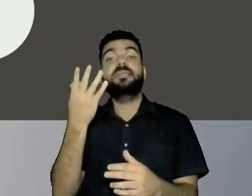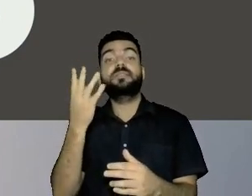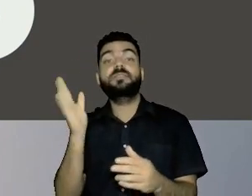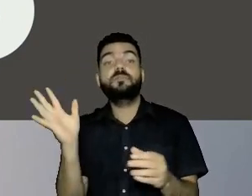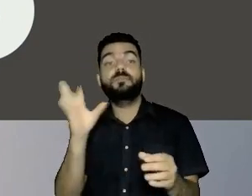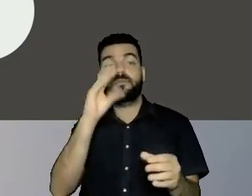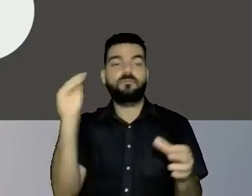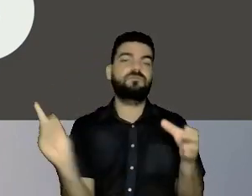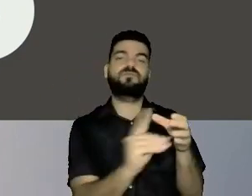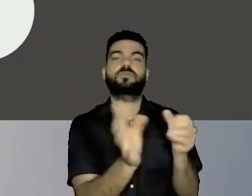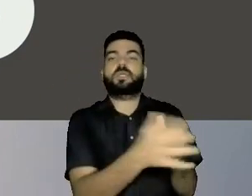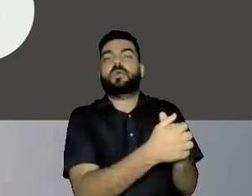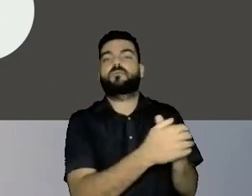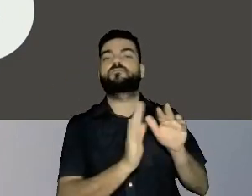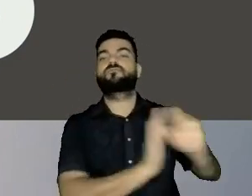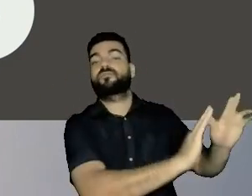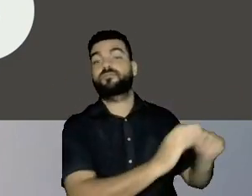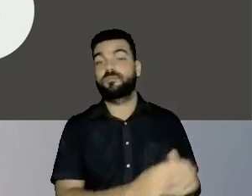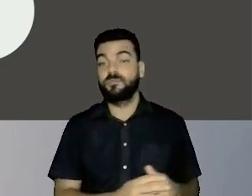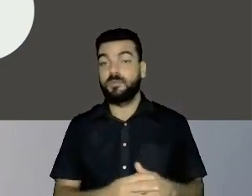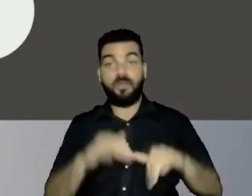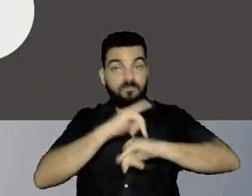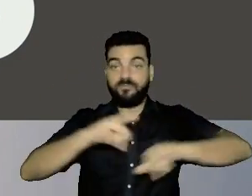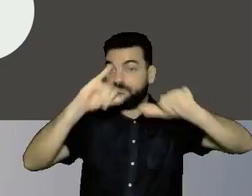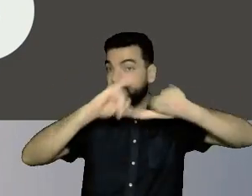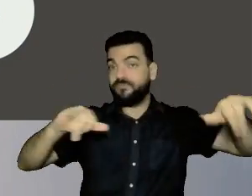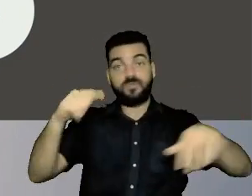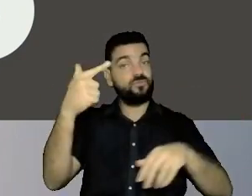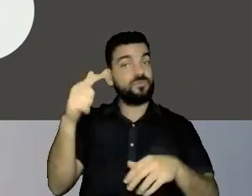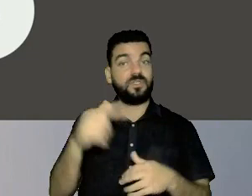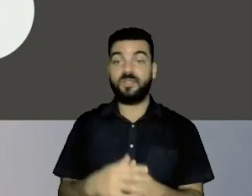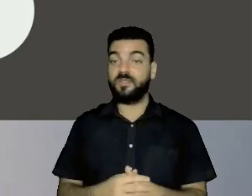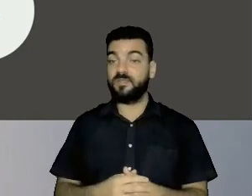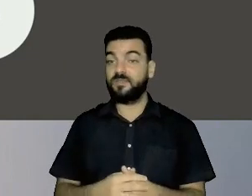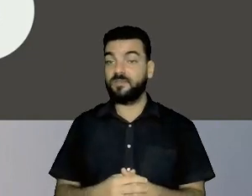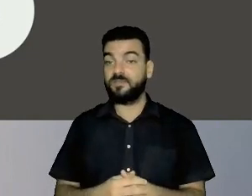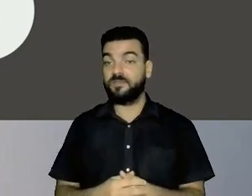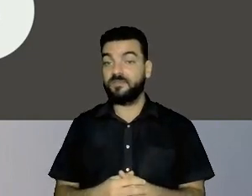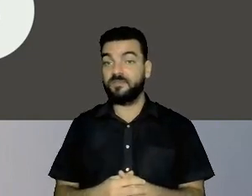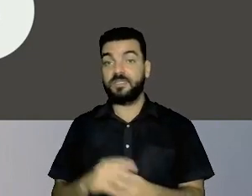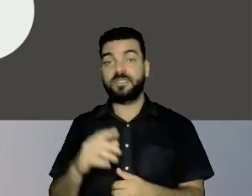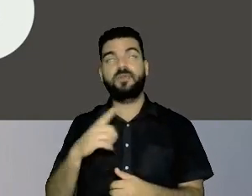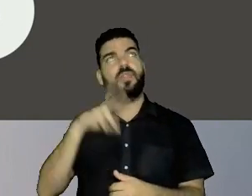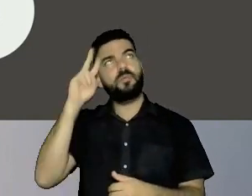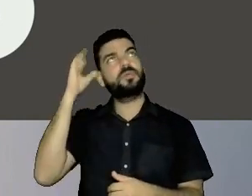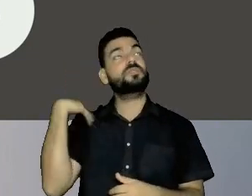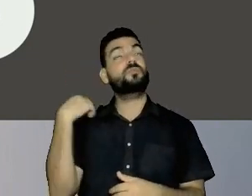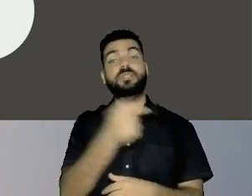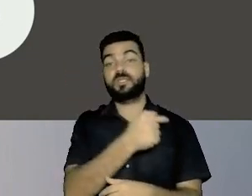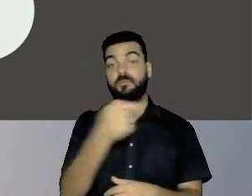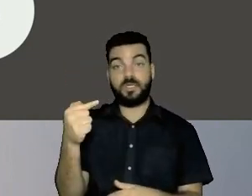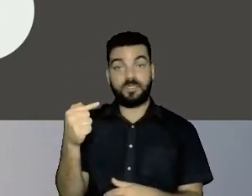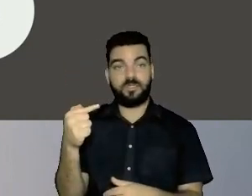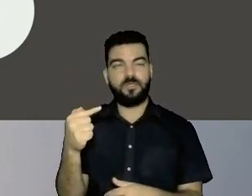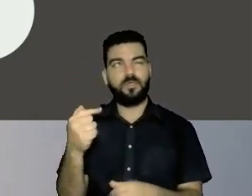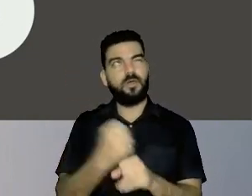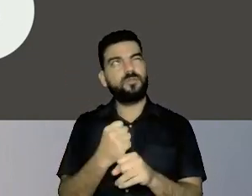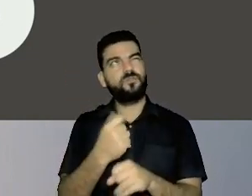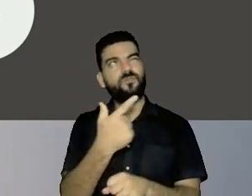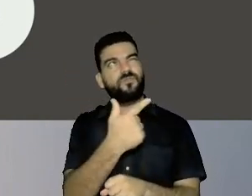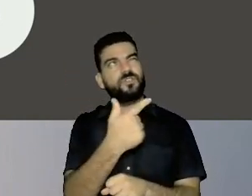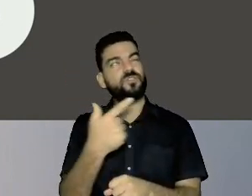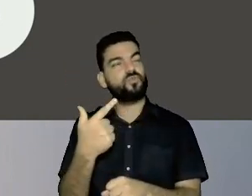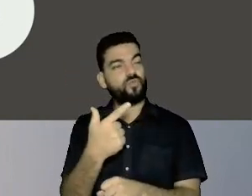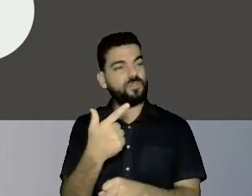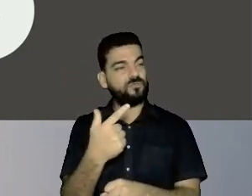E algumas dessas mulheres ficaram esquecidas, como é o caso da Zinaíta, que fez uma exposição de pinturas junto com a Anita